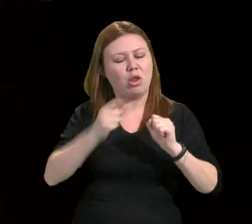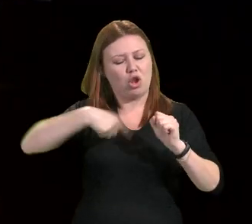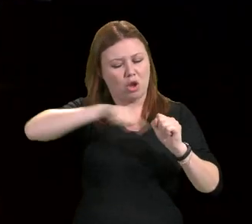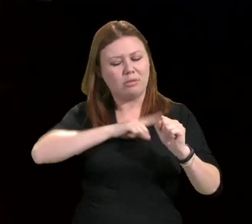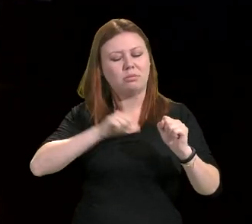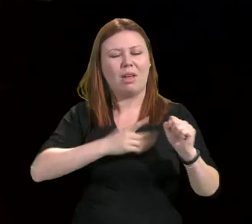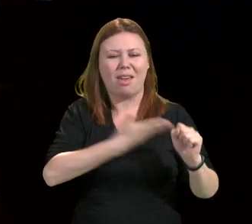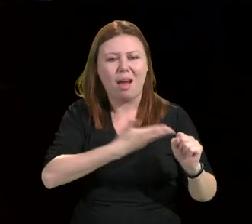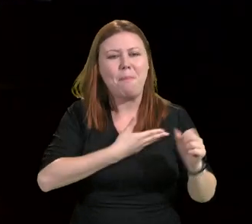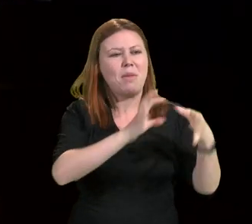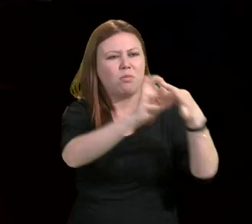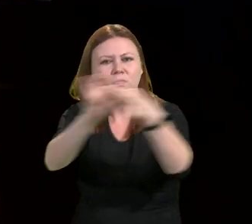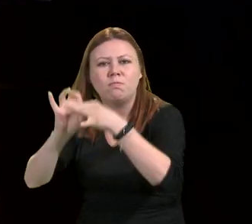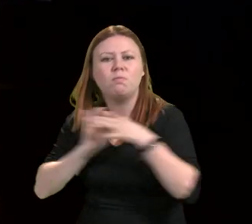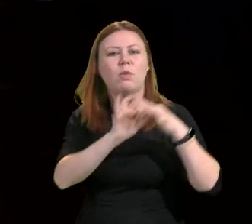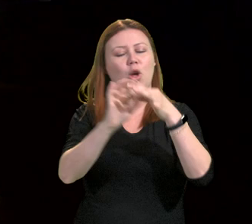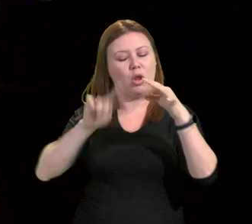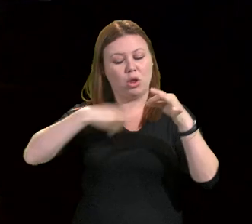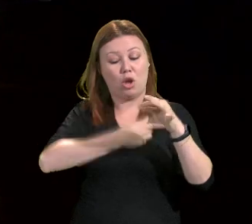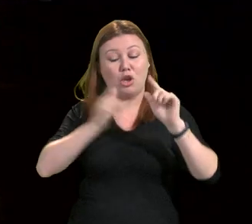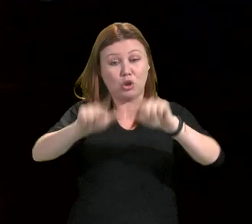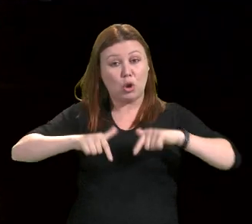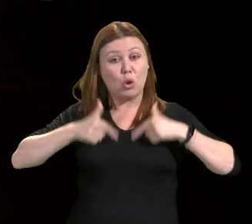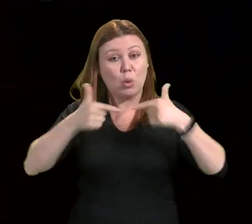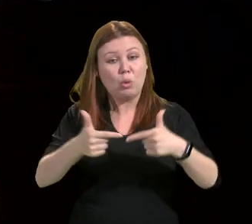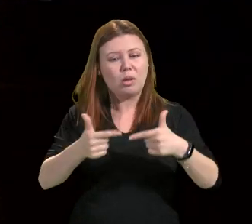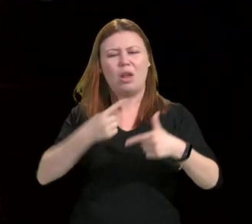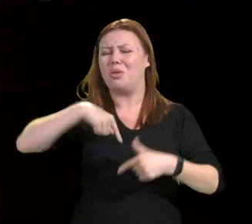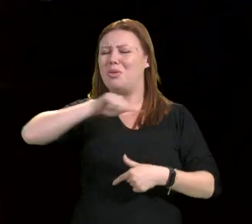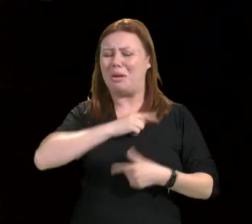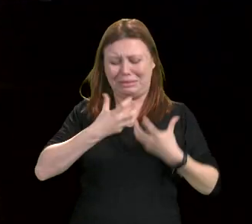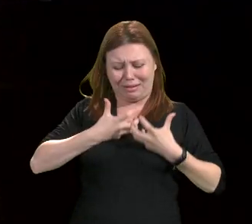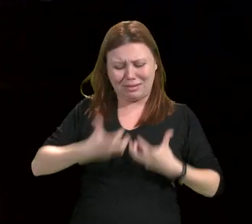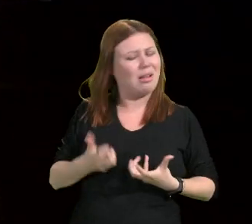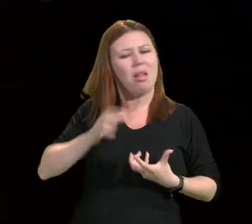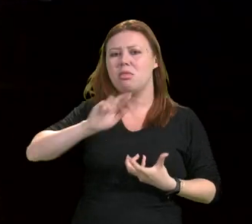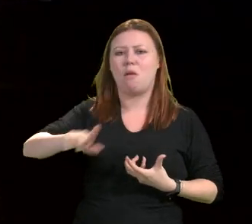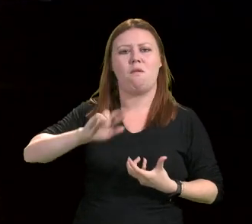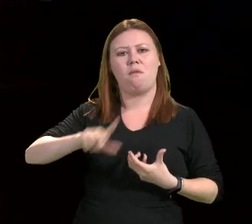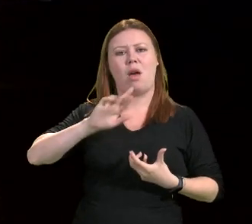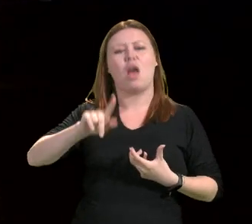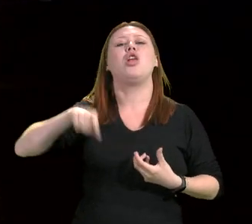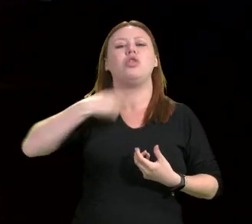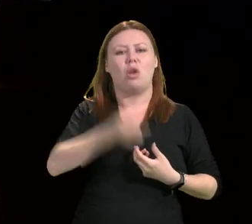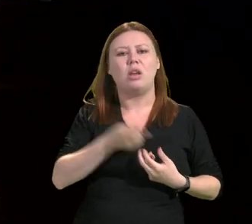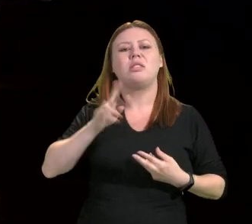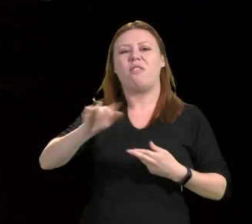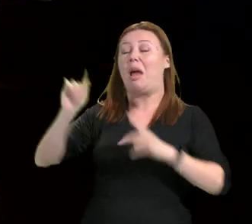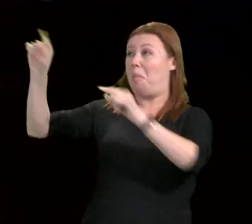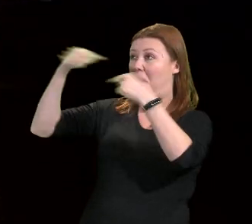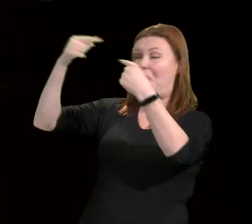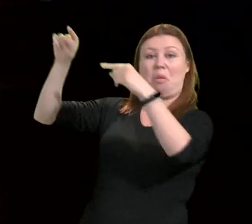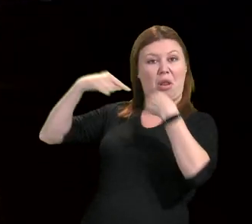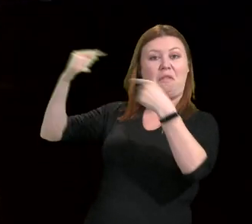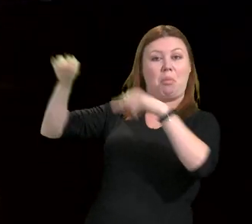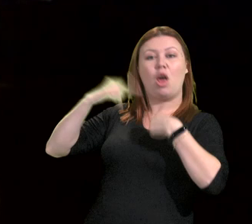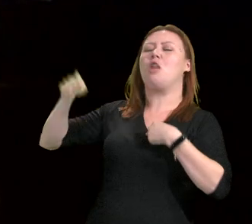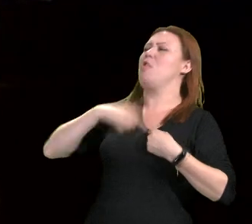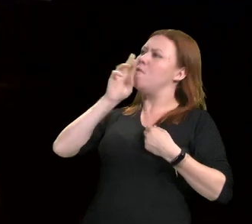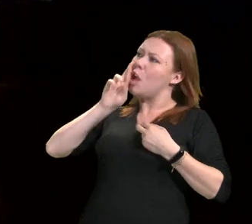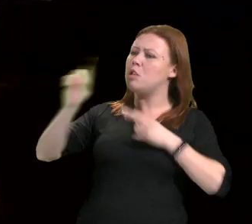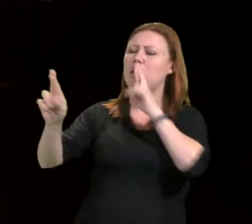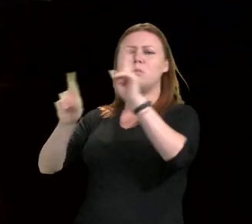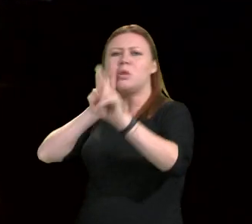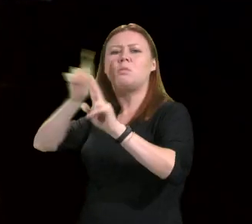com a nossa luta, porque nós vamos incansavelmente responder a todas as provocações que esse povo faz